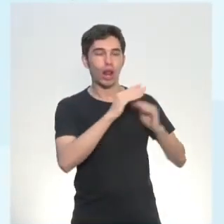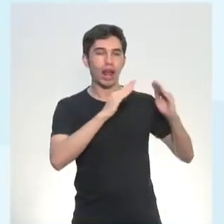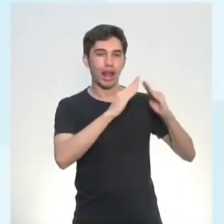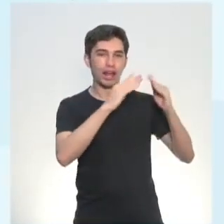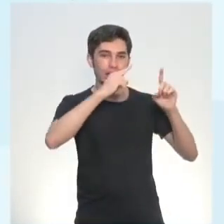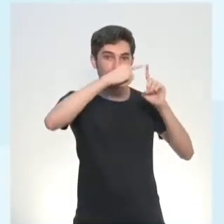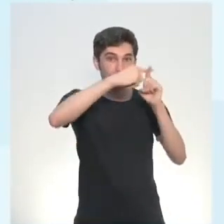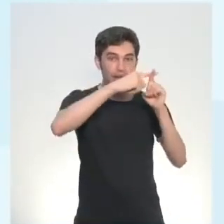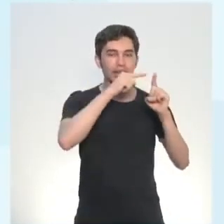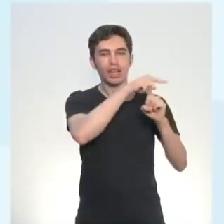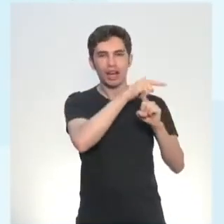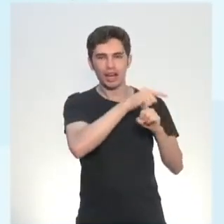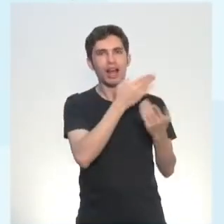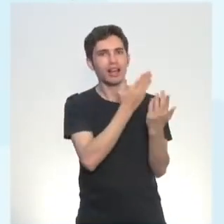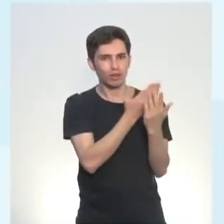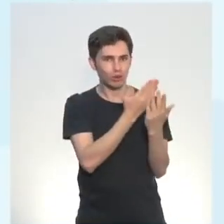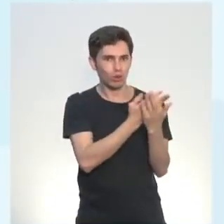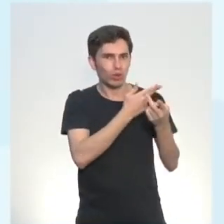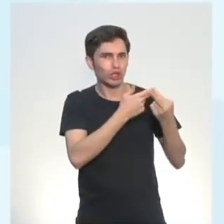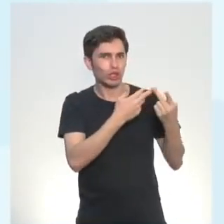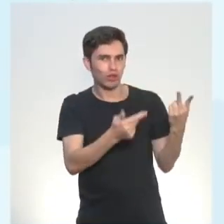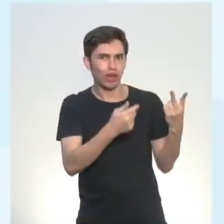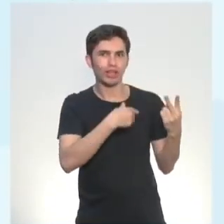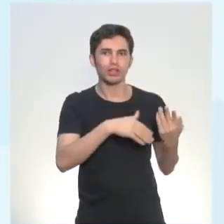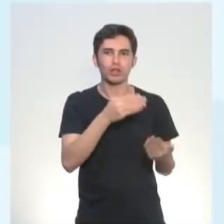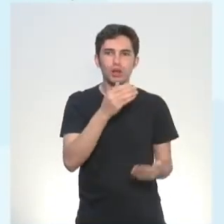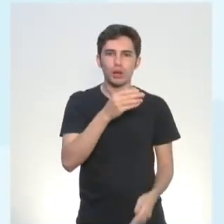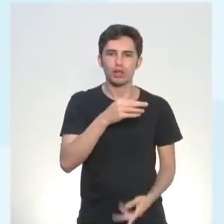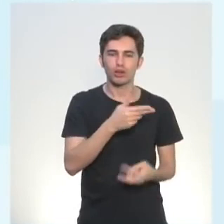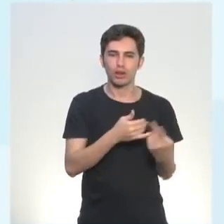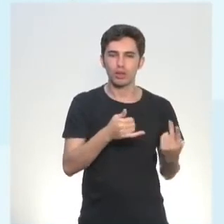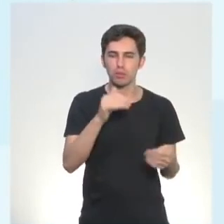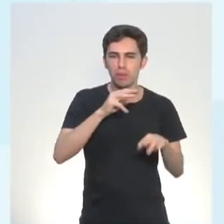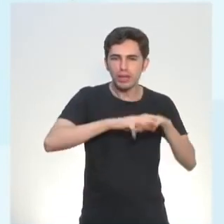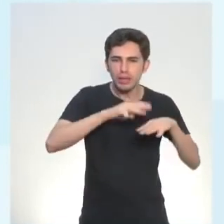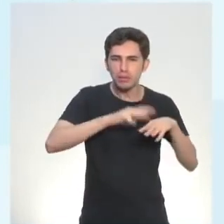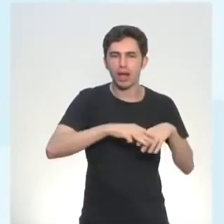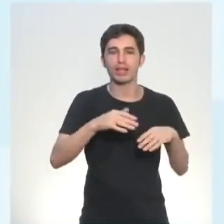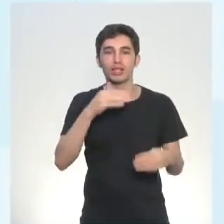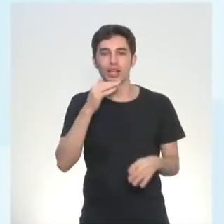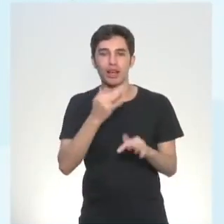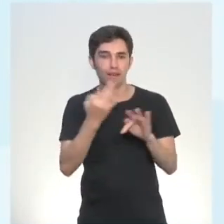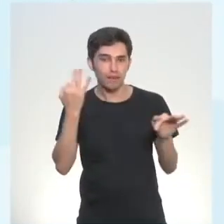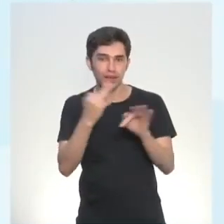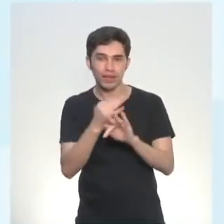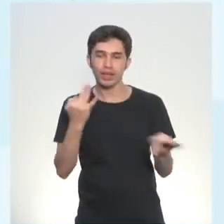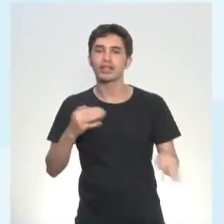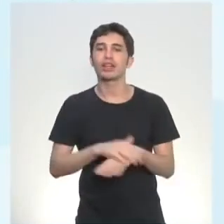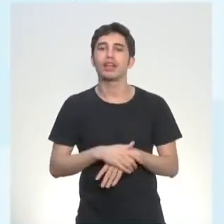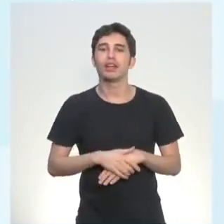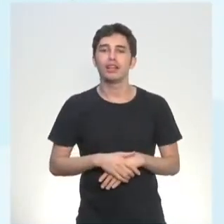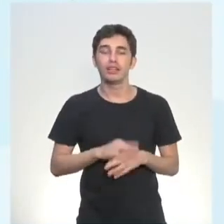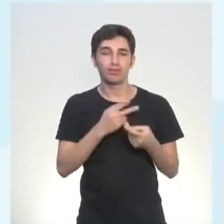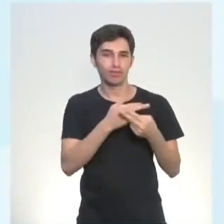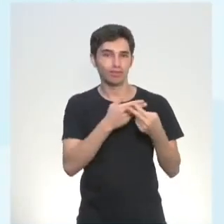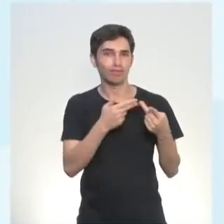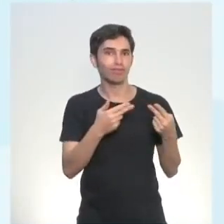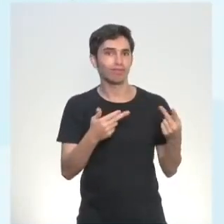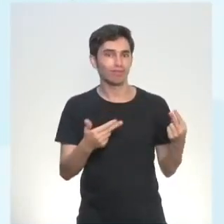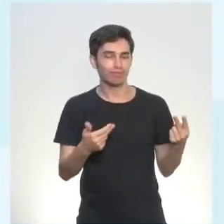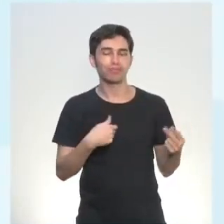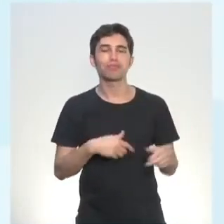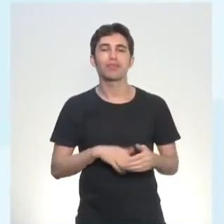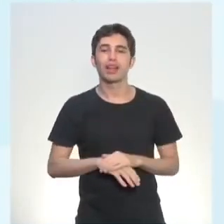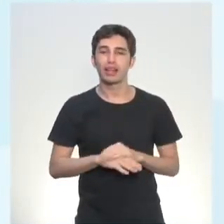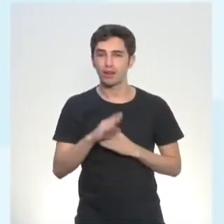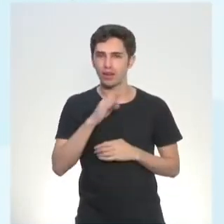naturais, matemática, física. Aí Giba estudou física, hein? Física, então, tá bem por dentro da questão, né? Exato.